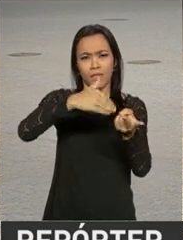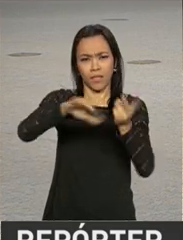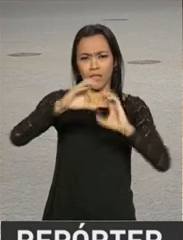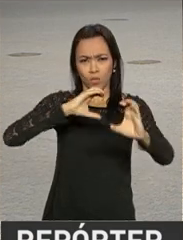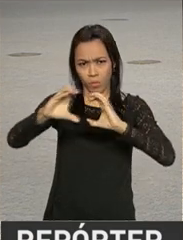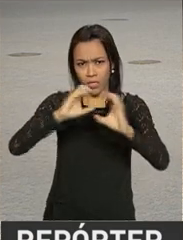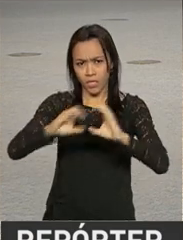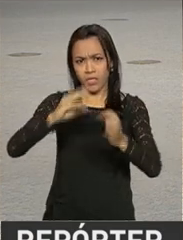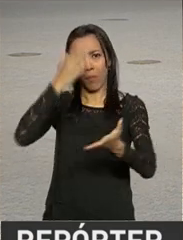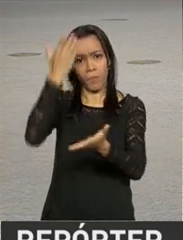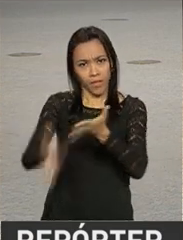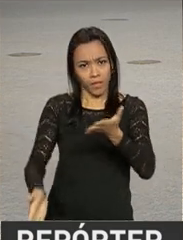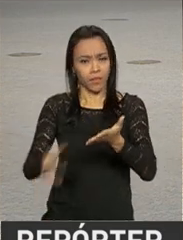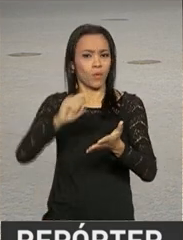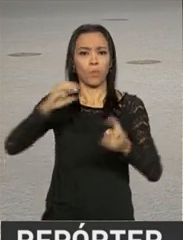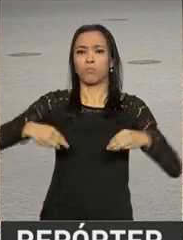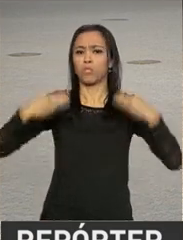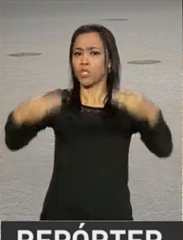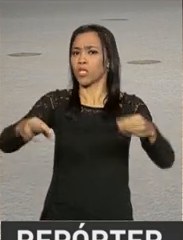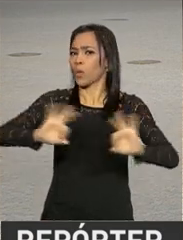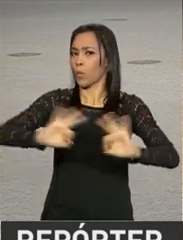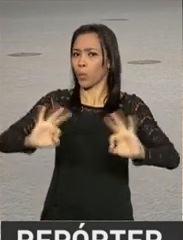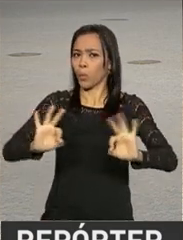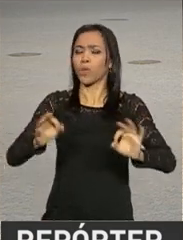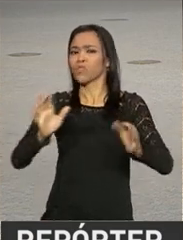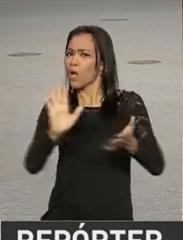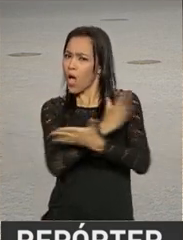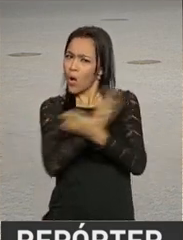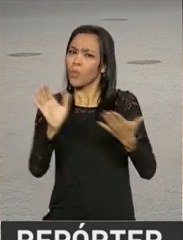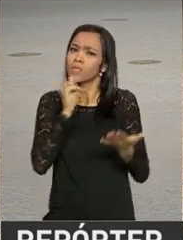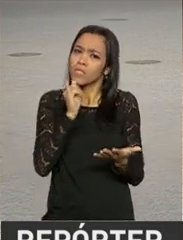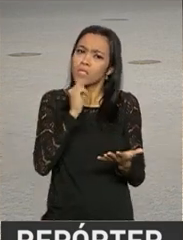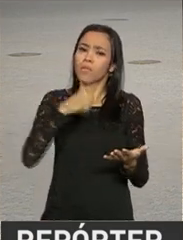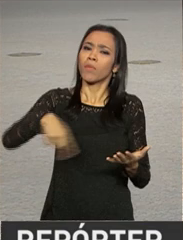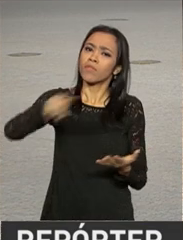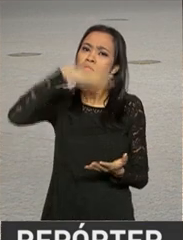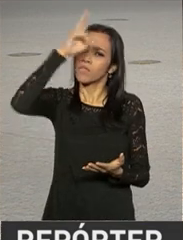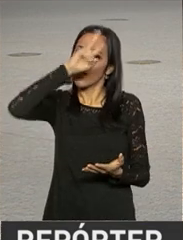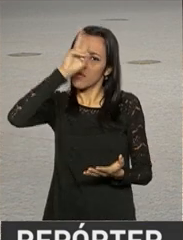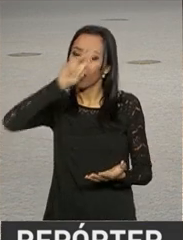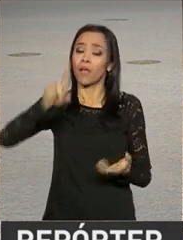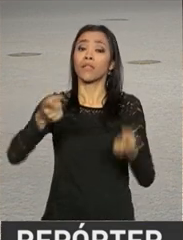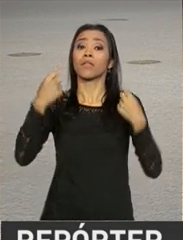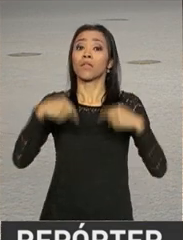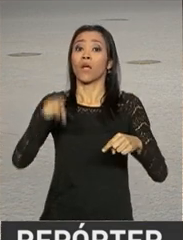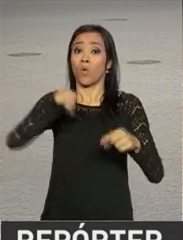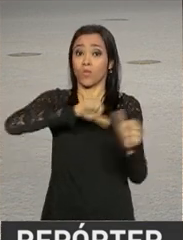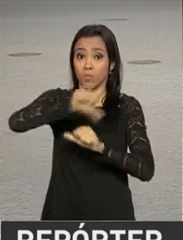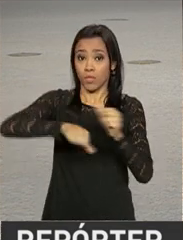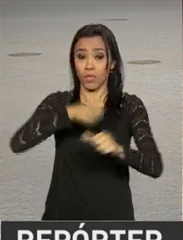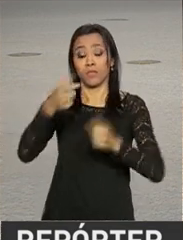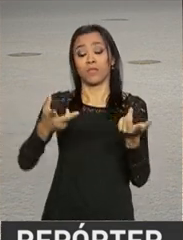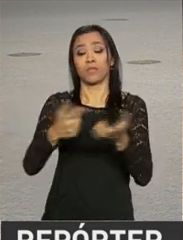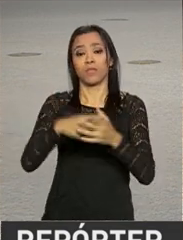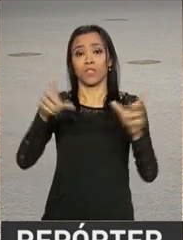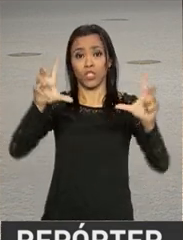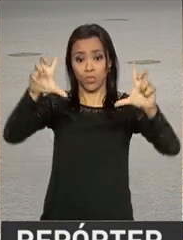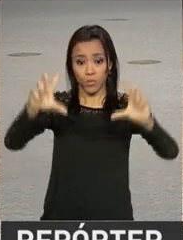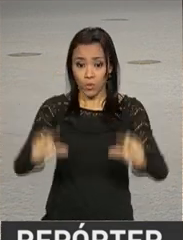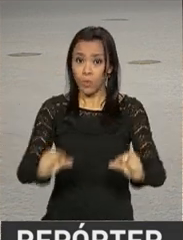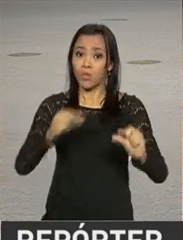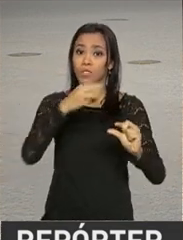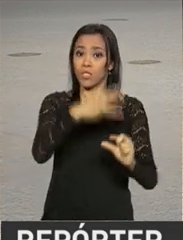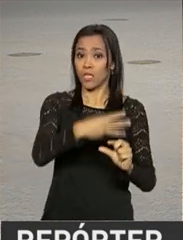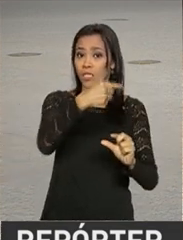Social perderam status de ministério. E esses são só alguns dos exemplos para a gente recordar. Com a reforma administrativa, o número de ministérios caiu